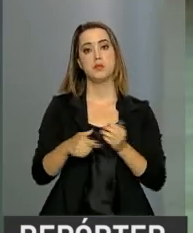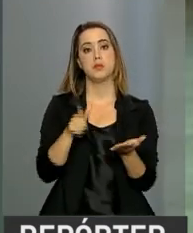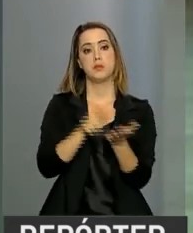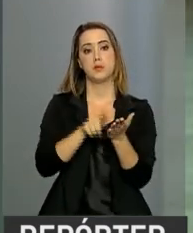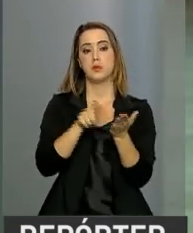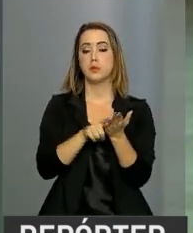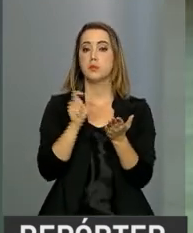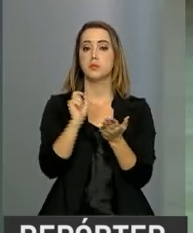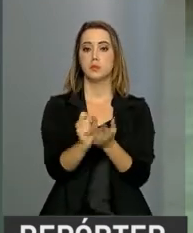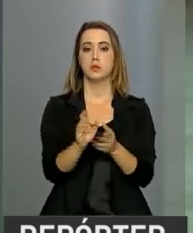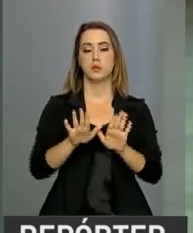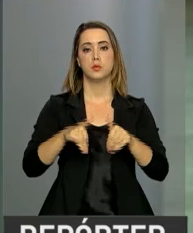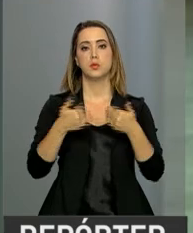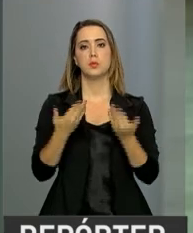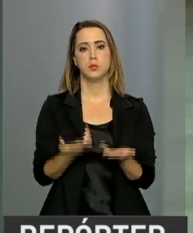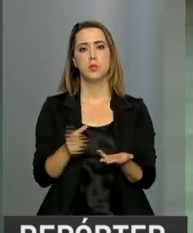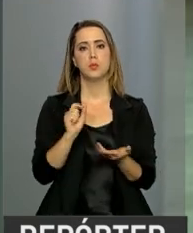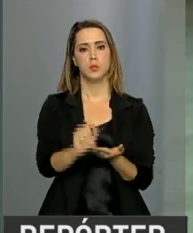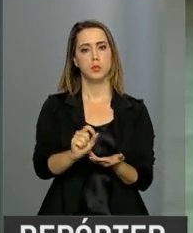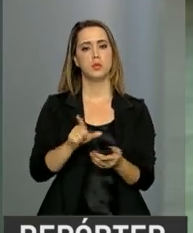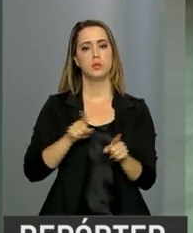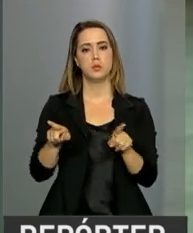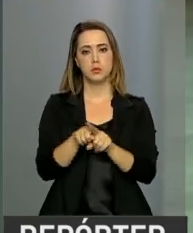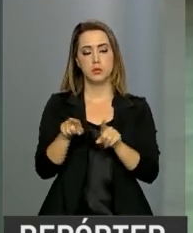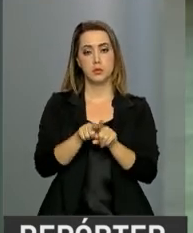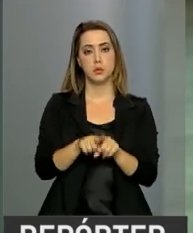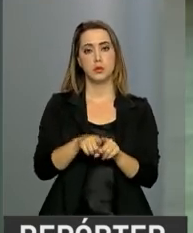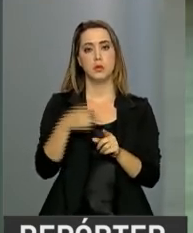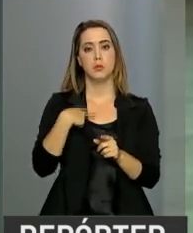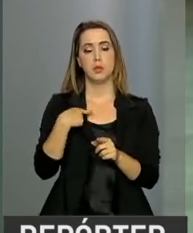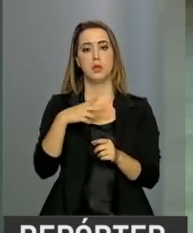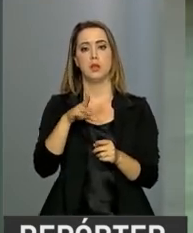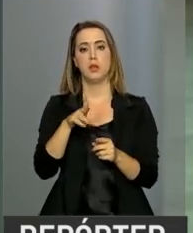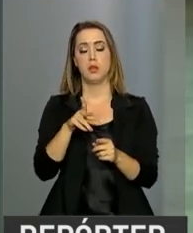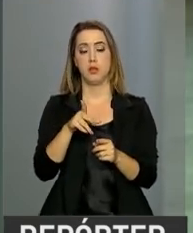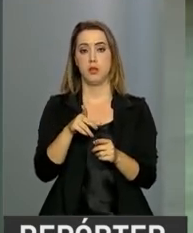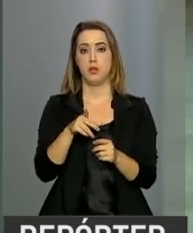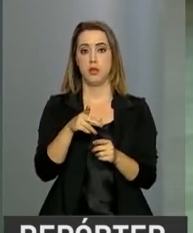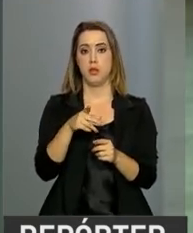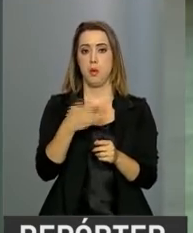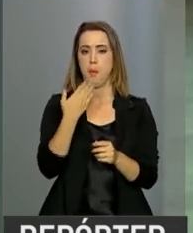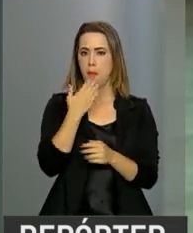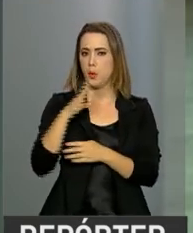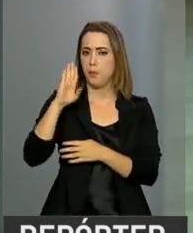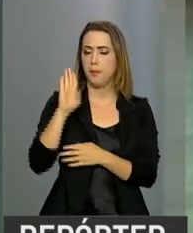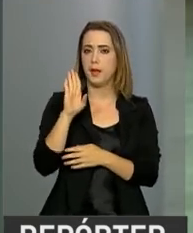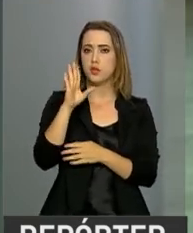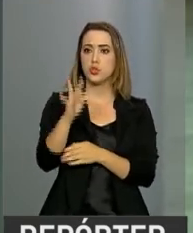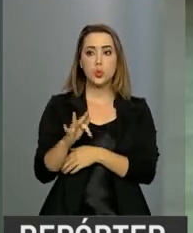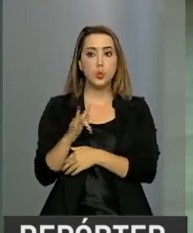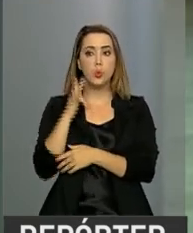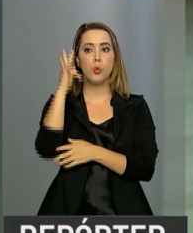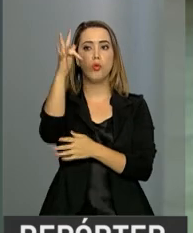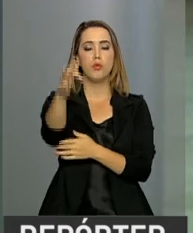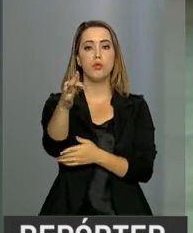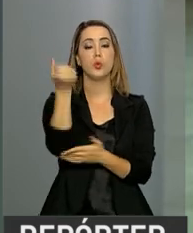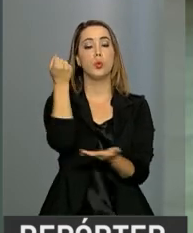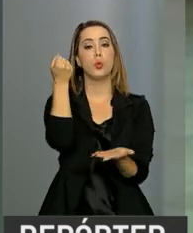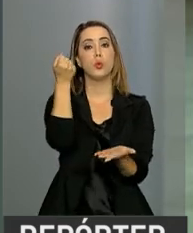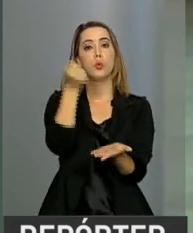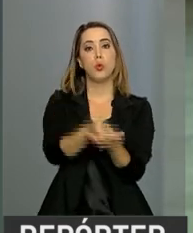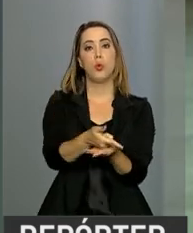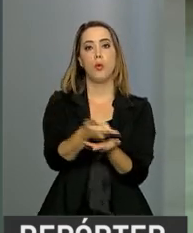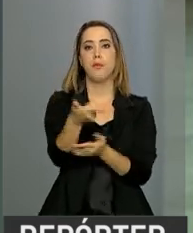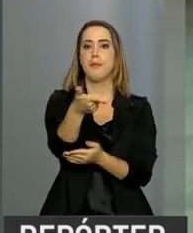títulos públicos e, por conta disso, também se compromete a recomprá-los no futuro, lá na frente. E só